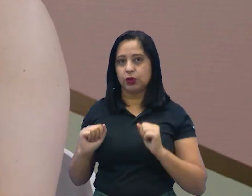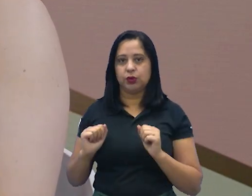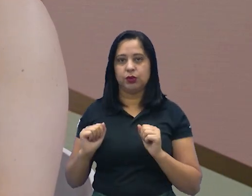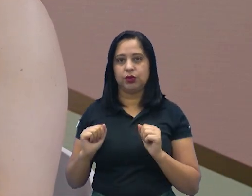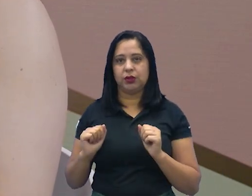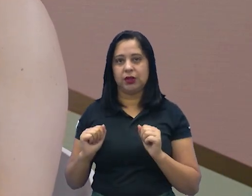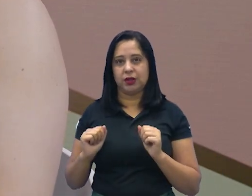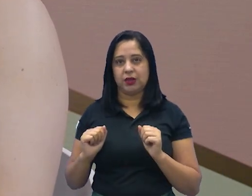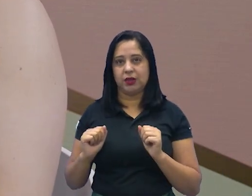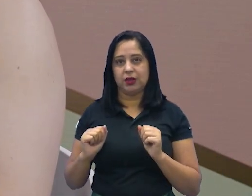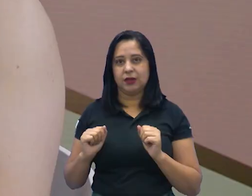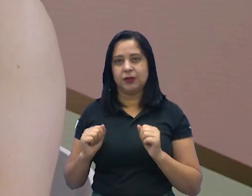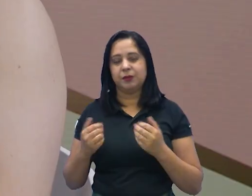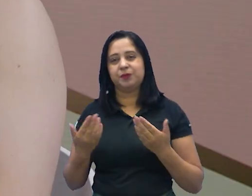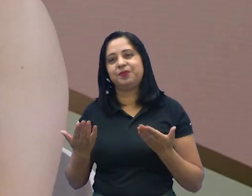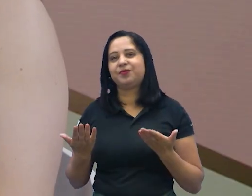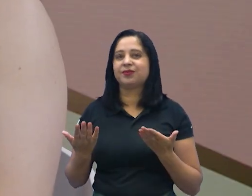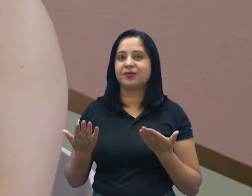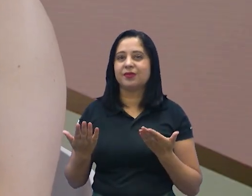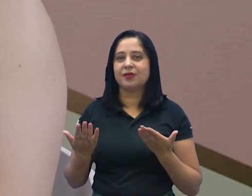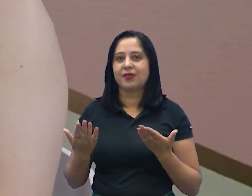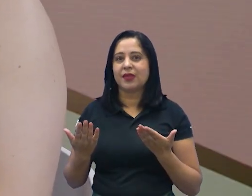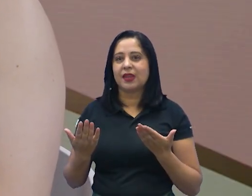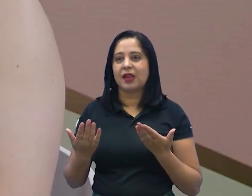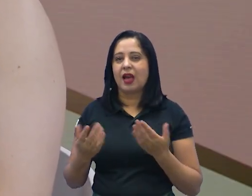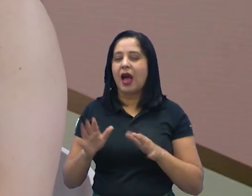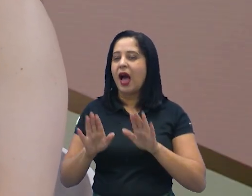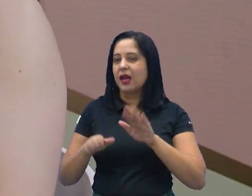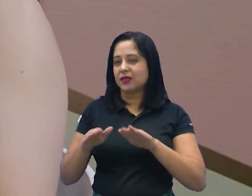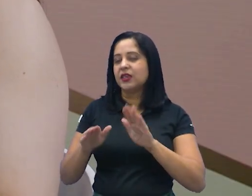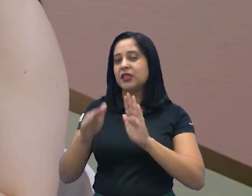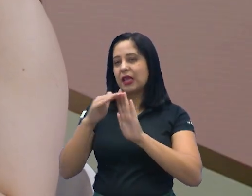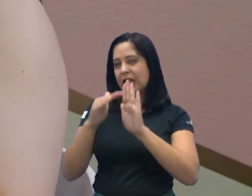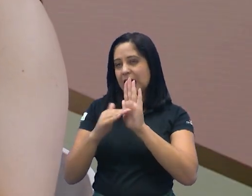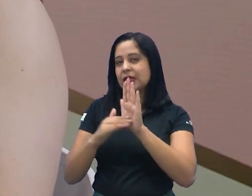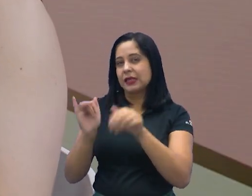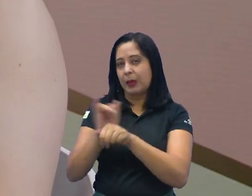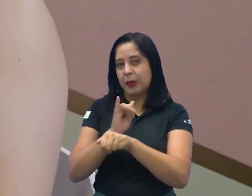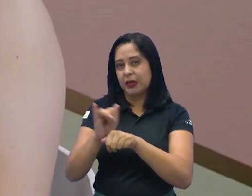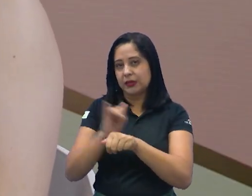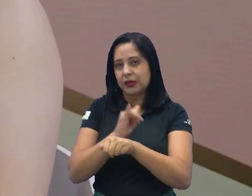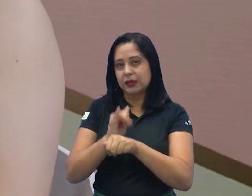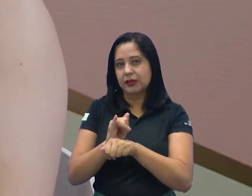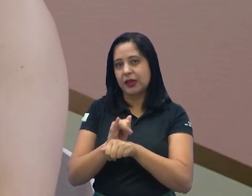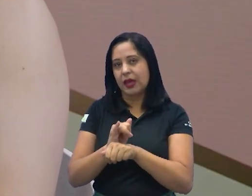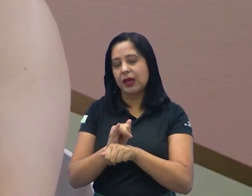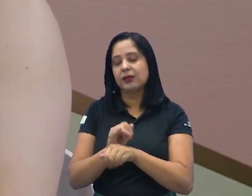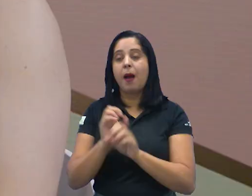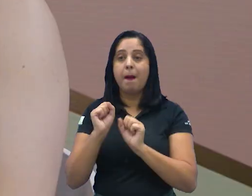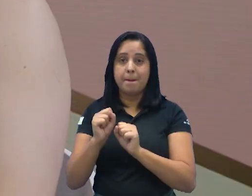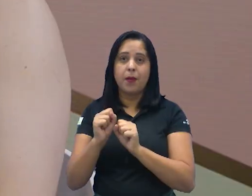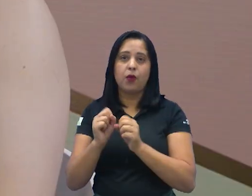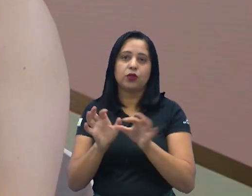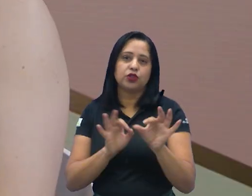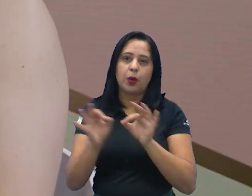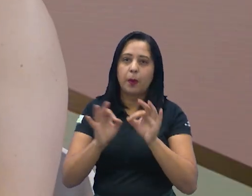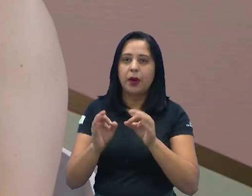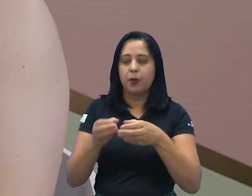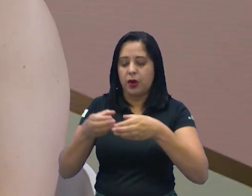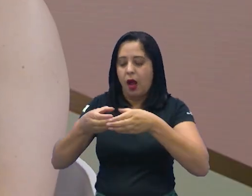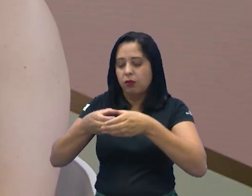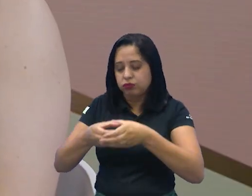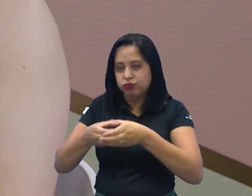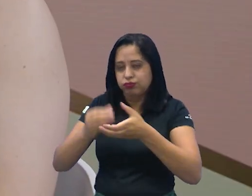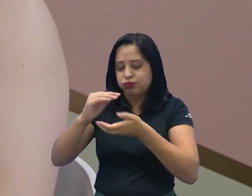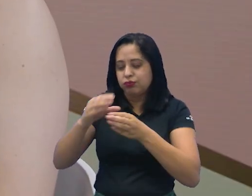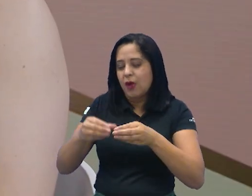ter umas receitas estratégicas em casa, né? Então, hamburguinho de grão de bico, hamburguinho de soja, você coloca no